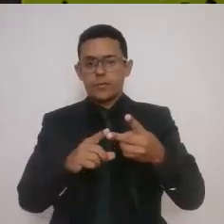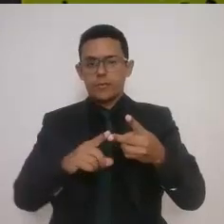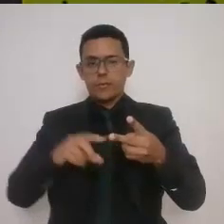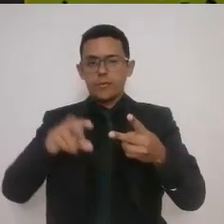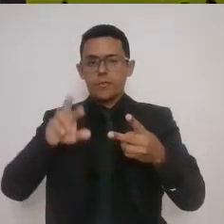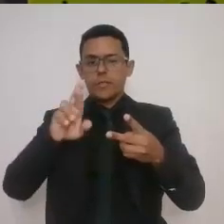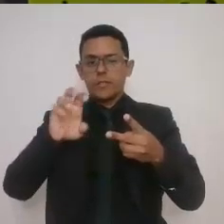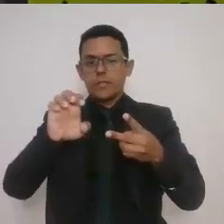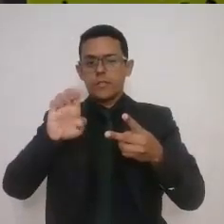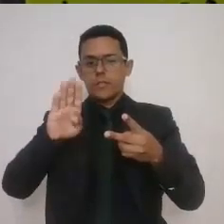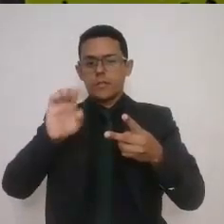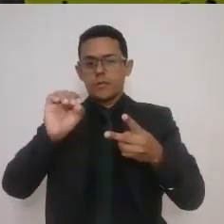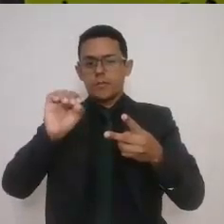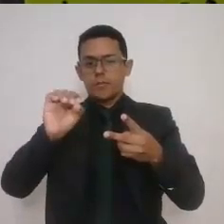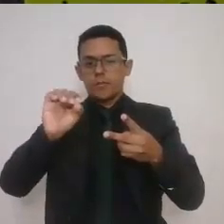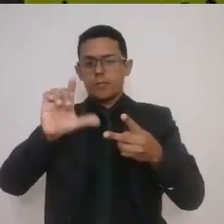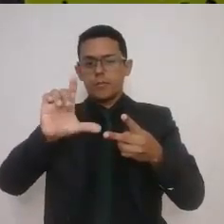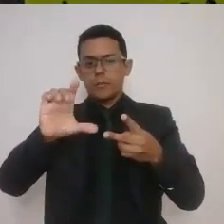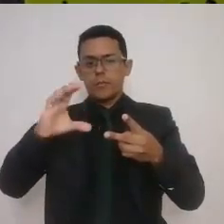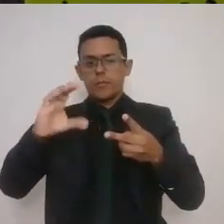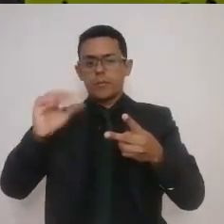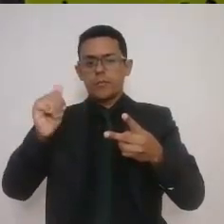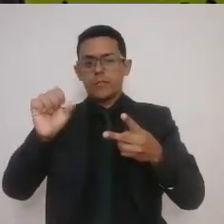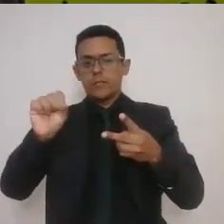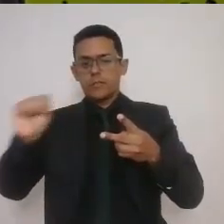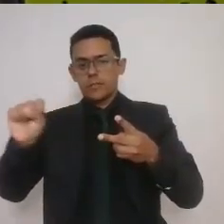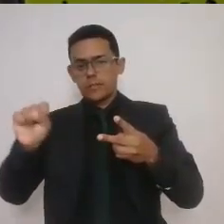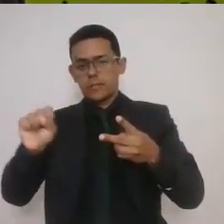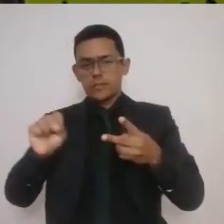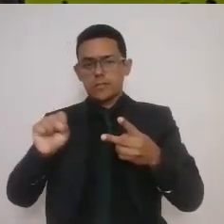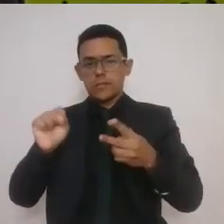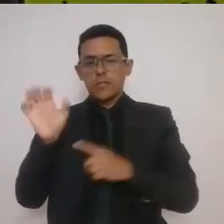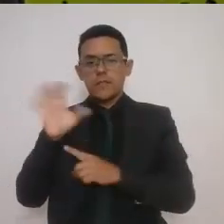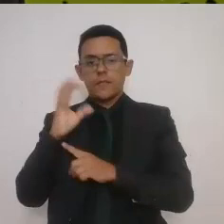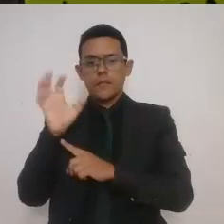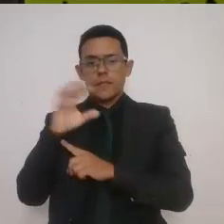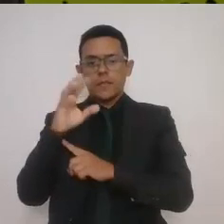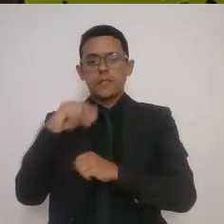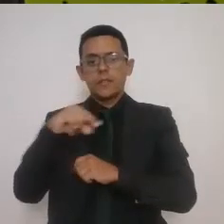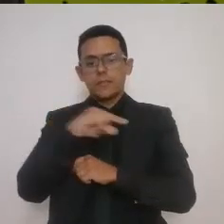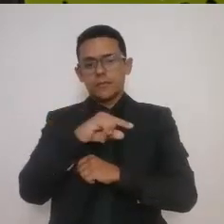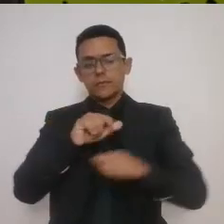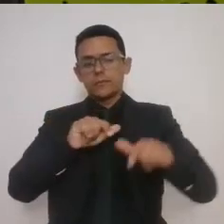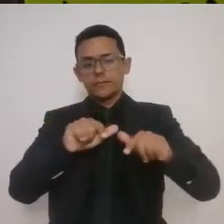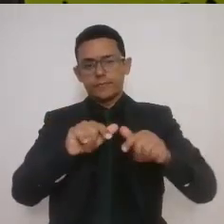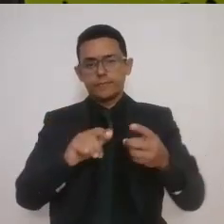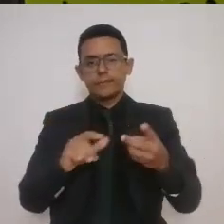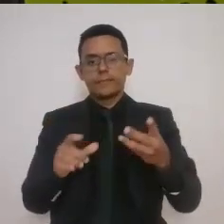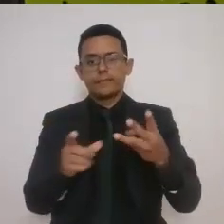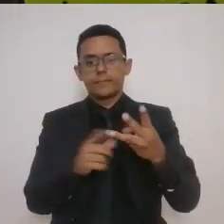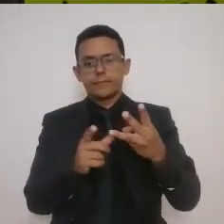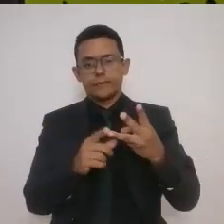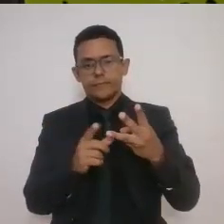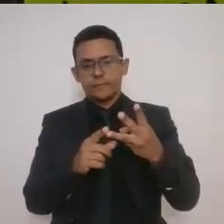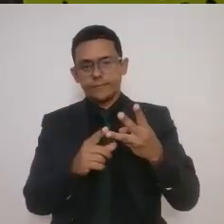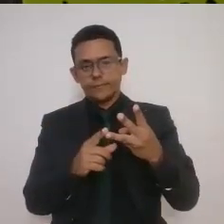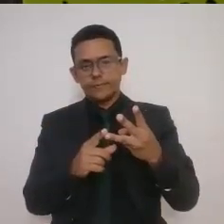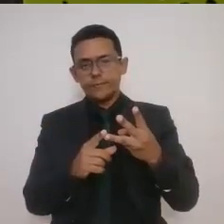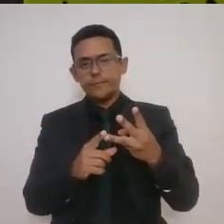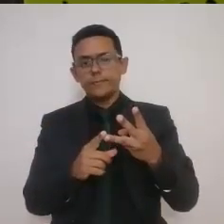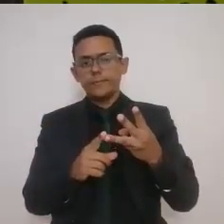compensatória, por plantão prestado, e a ausência da doutora Berenice